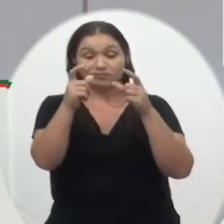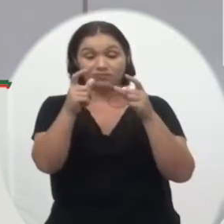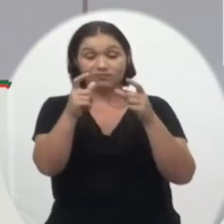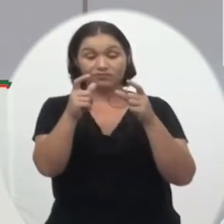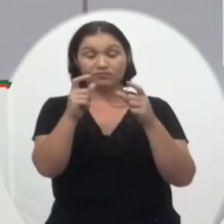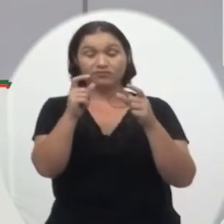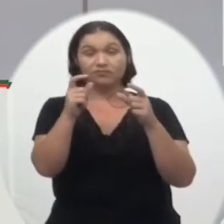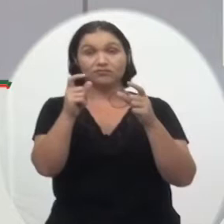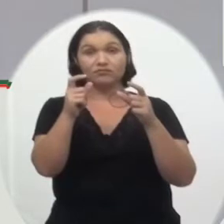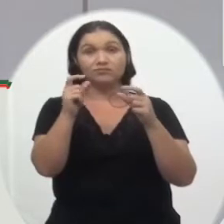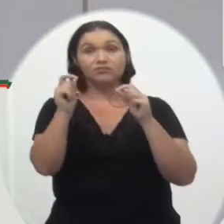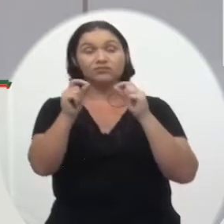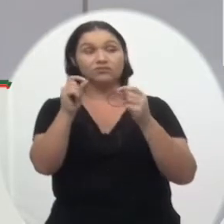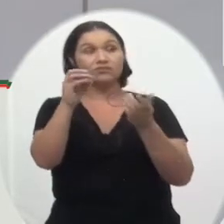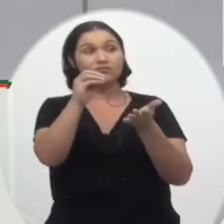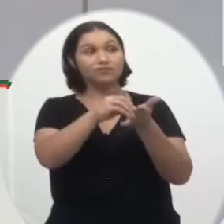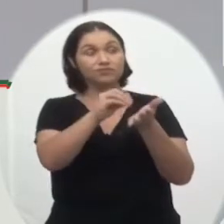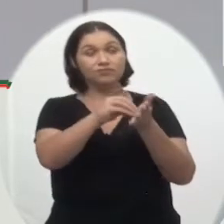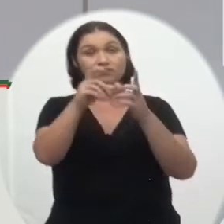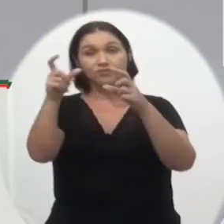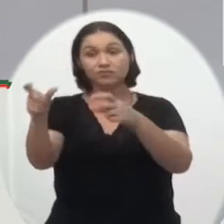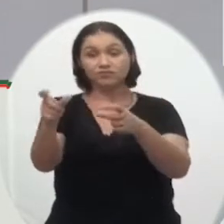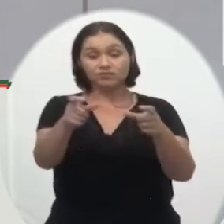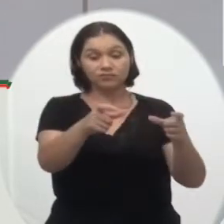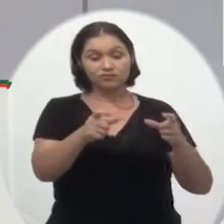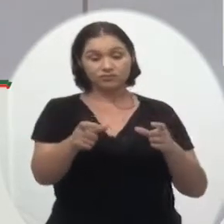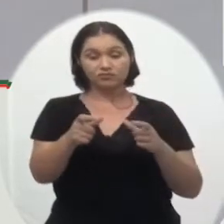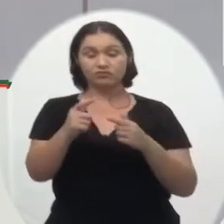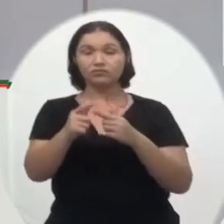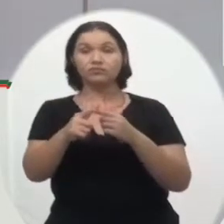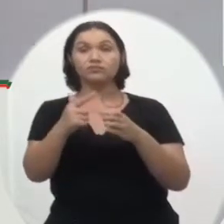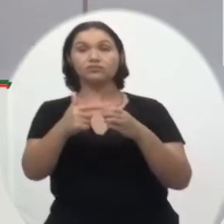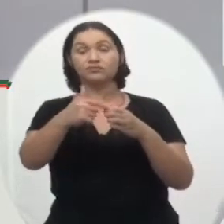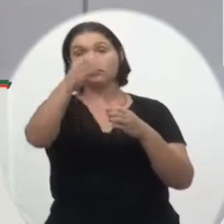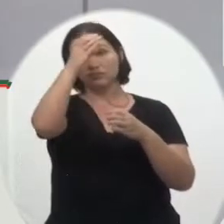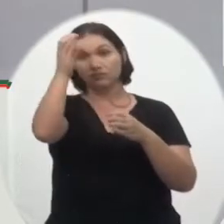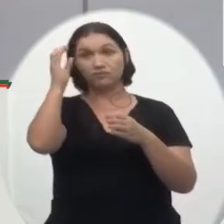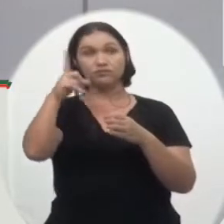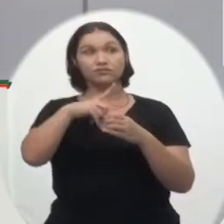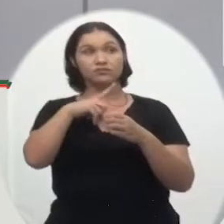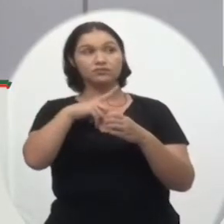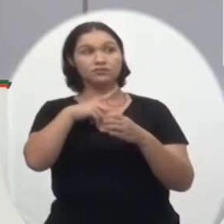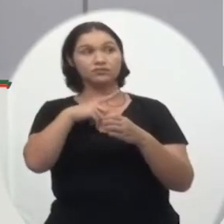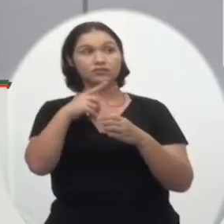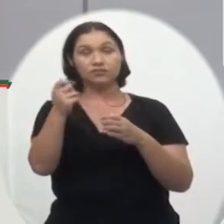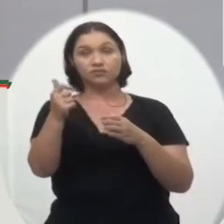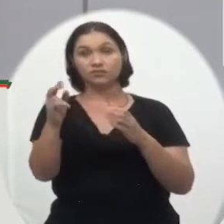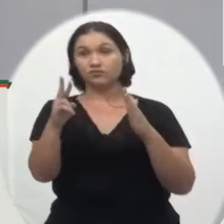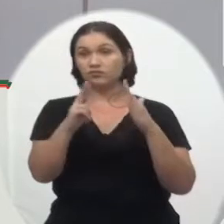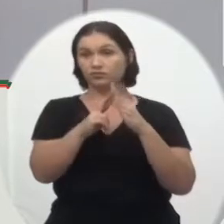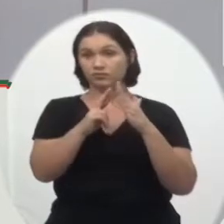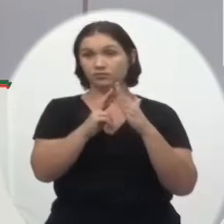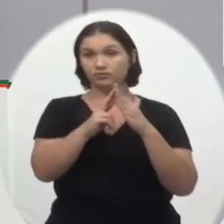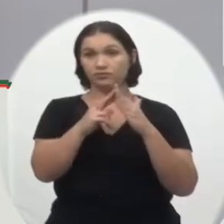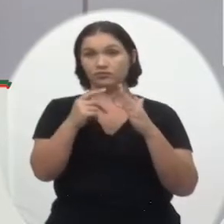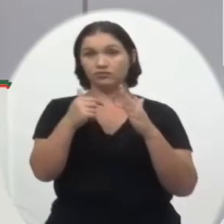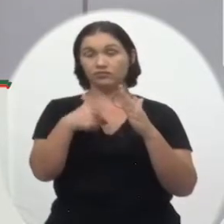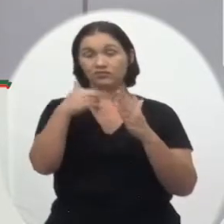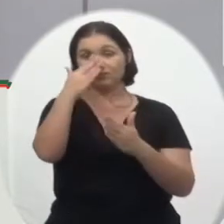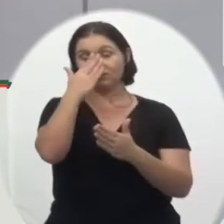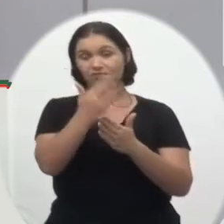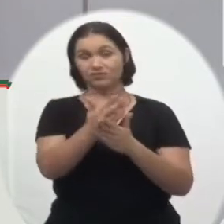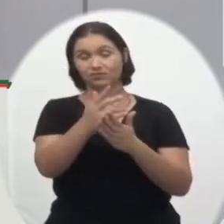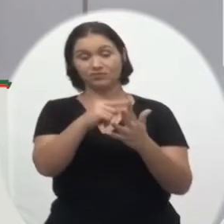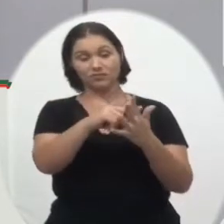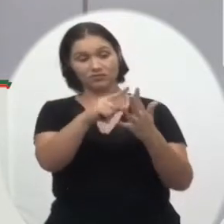Na cidade são poucos centros de recuperações, né? Dá para colocar eu acho que eu acredito dá para contar em uma mão só,